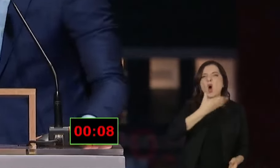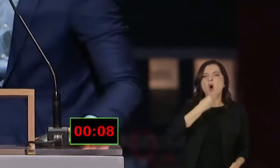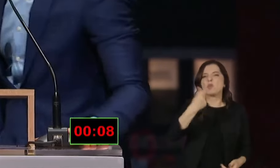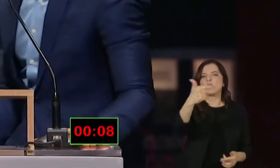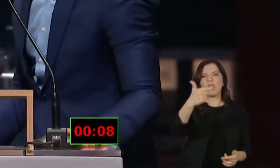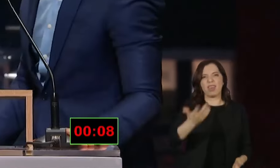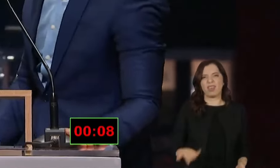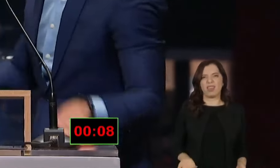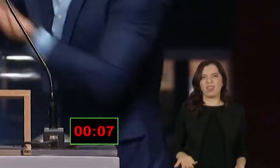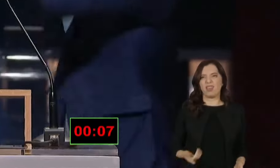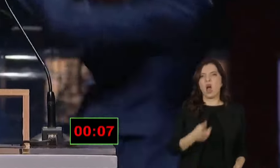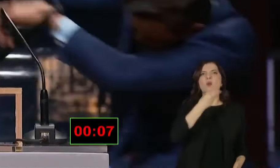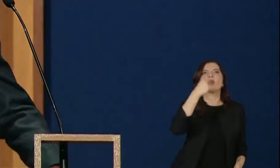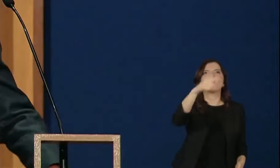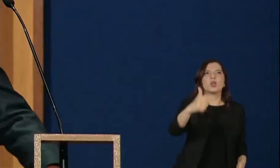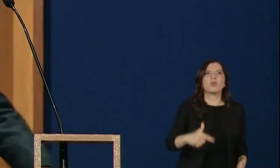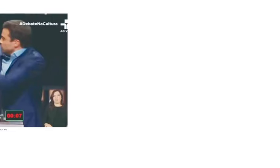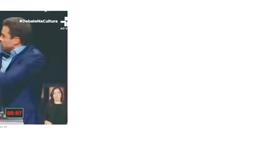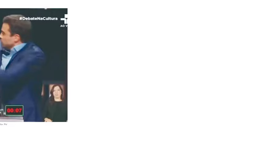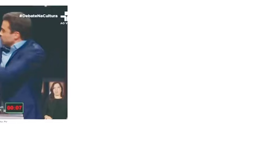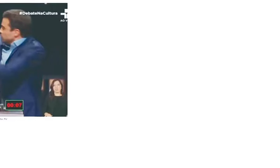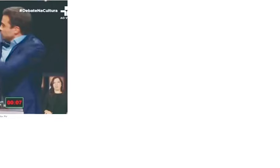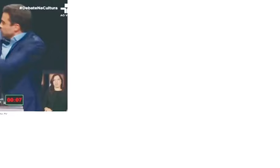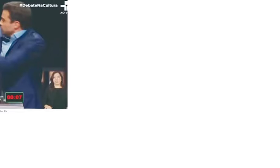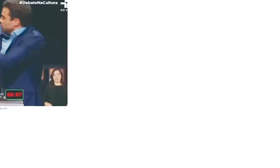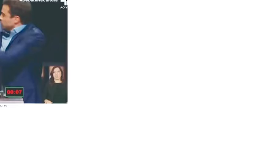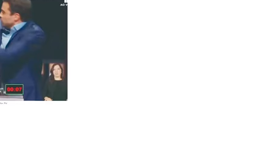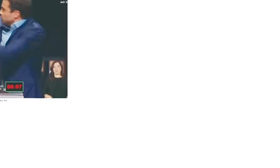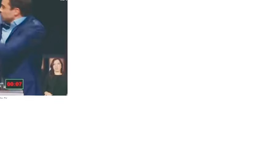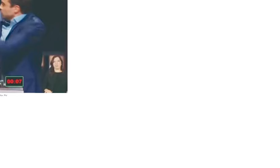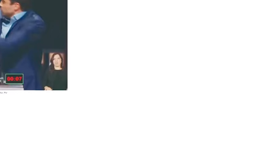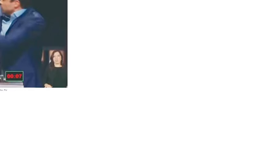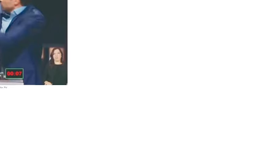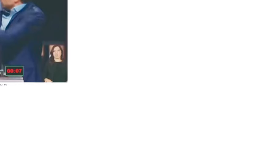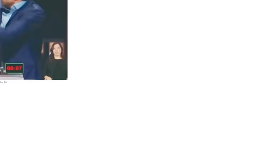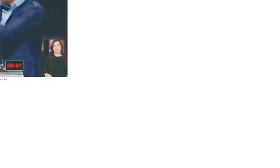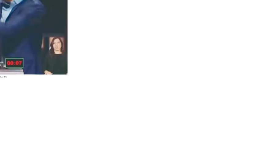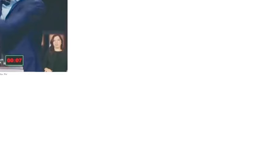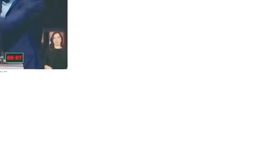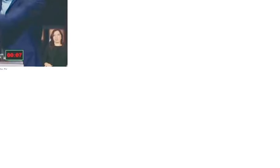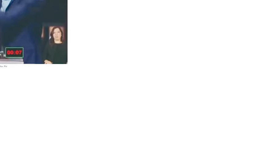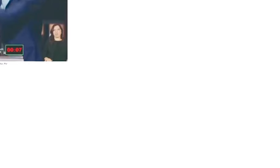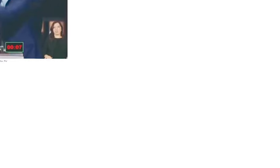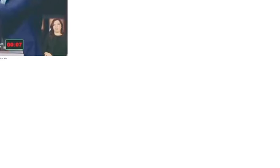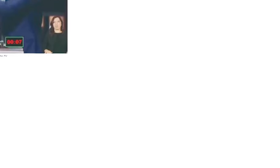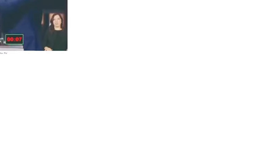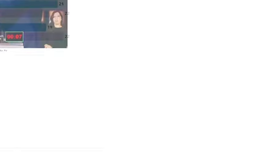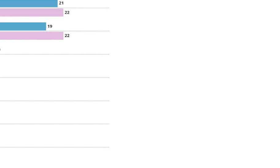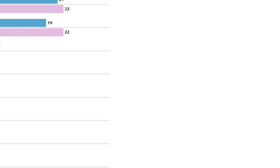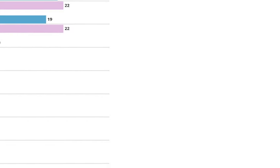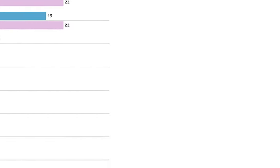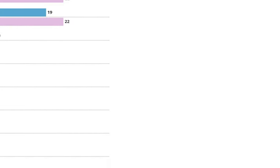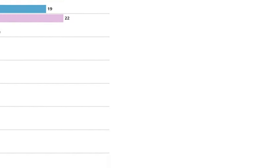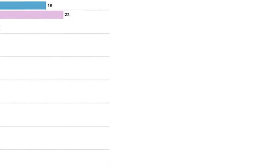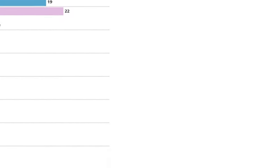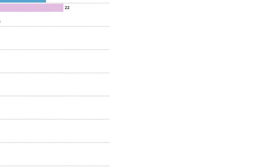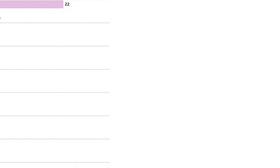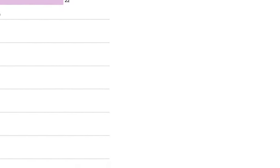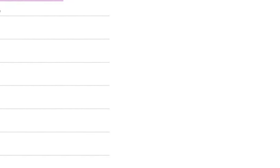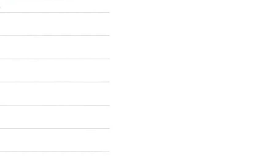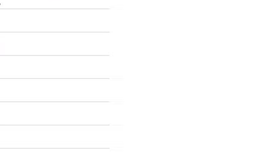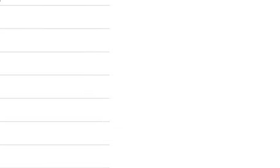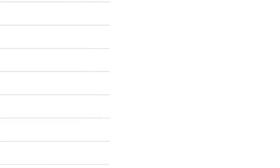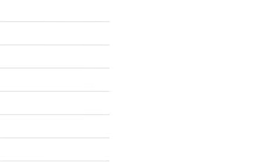ser a cena mais emblemática da campanha, ainda que as pesquisas da semana tenham indicado que esse episódio não